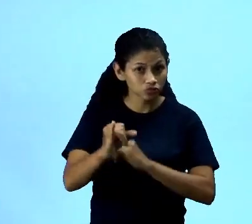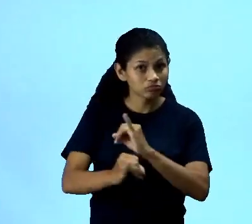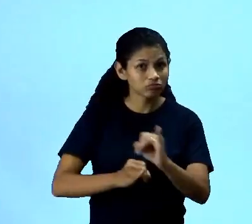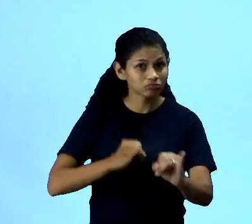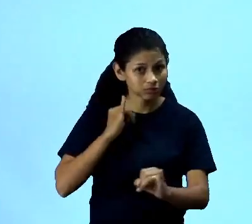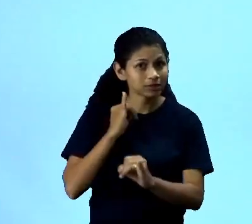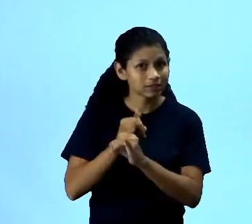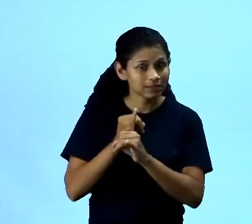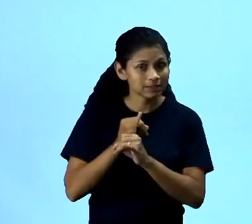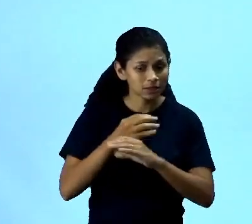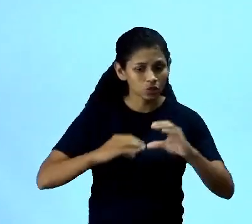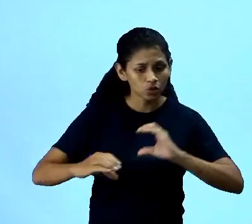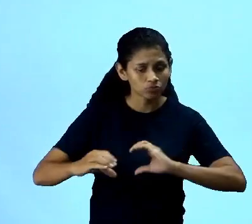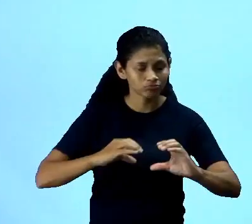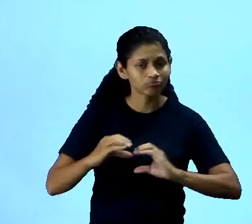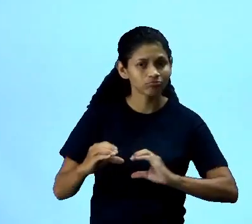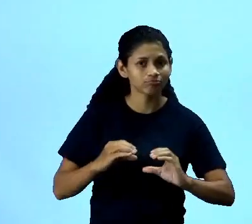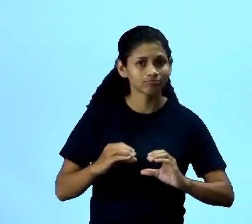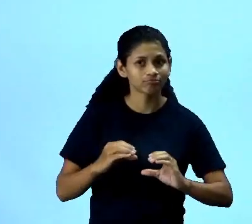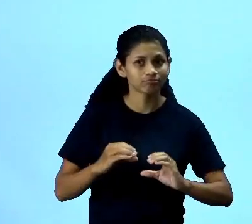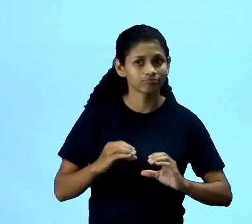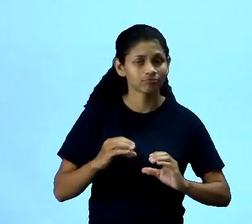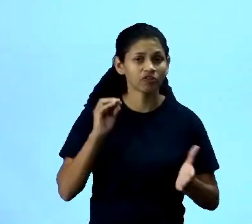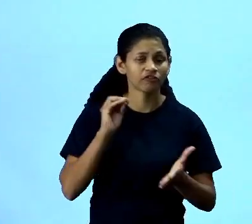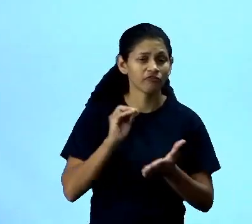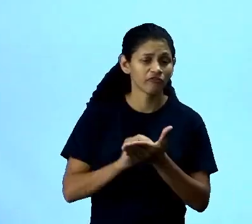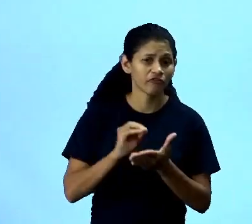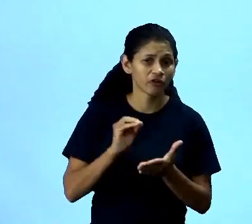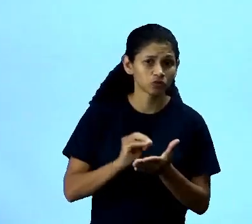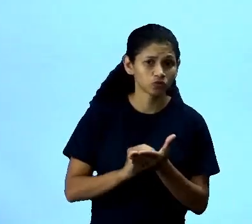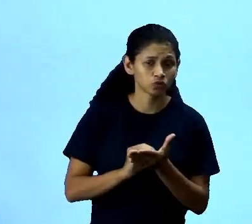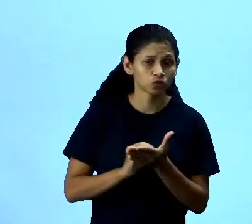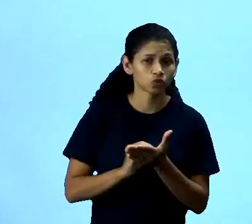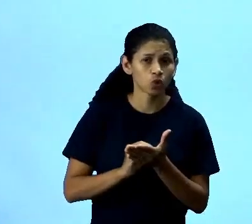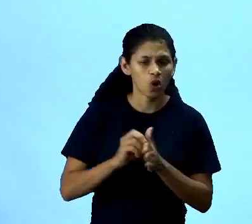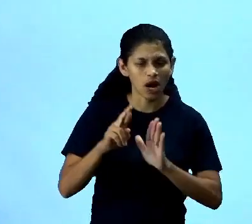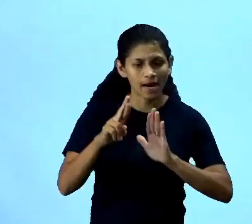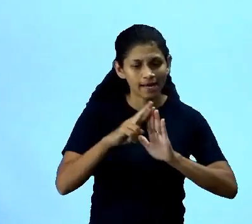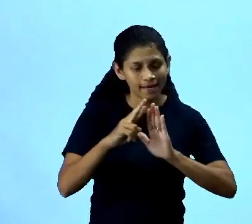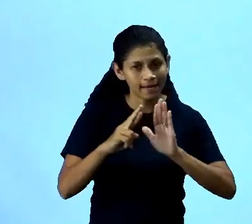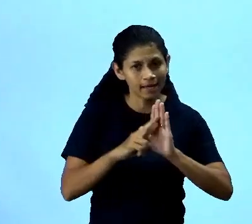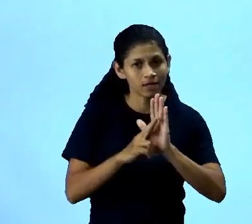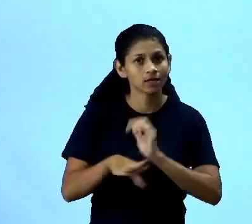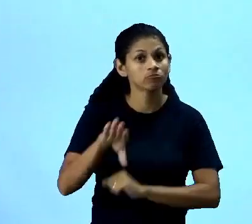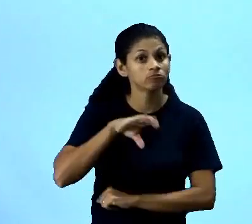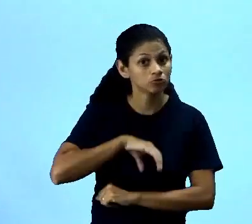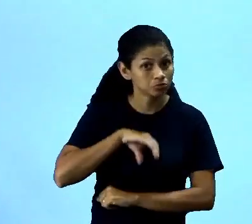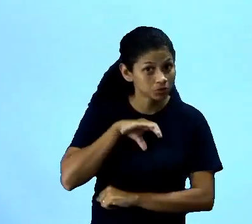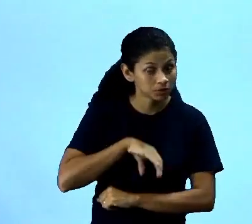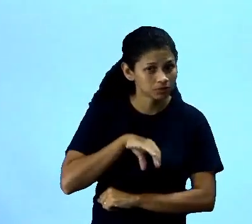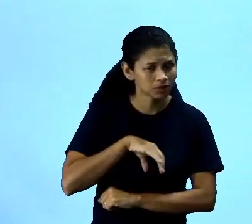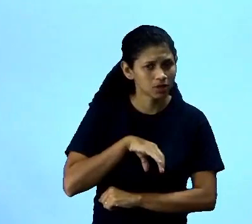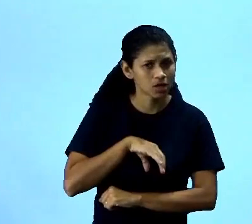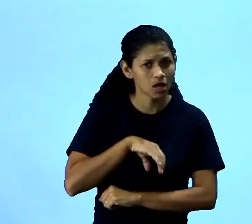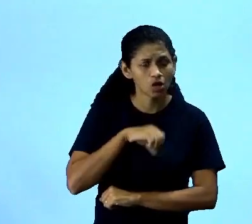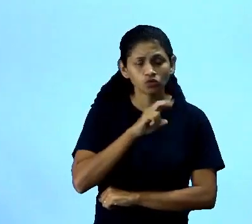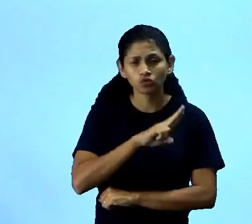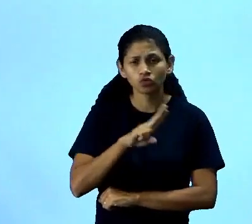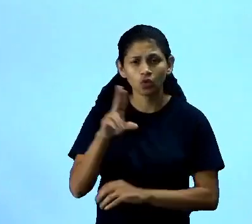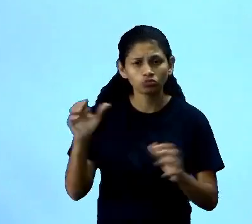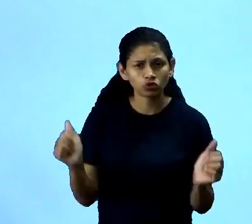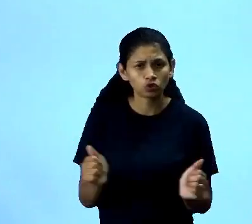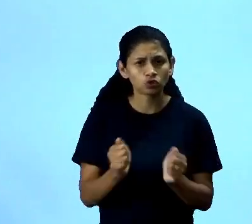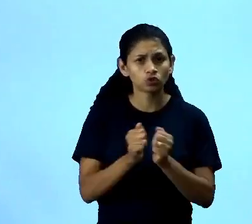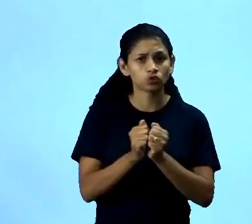erros, né, ferindo a norma padrão da língua portuguesa, como seja, de repente junto, nomes de personagens com